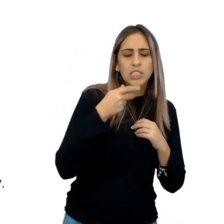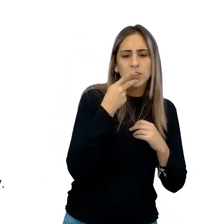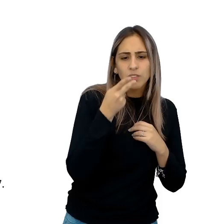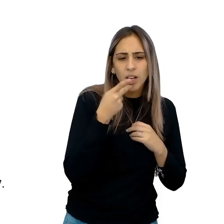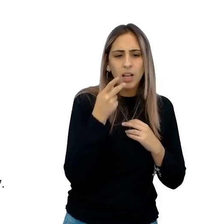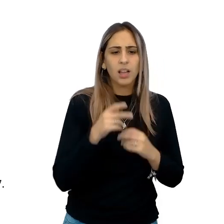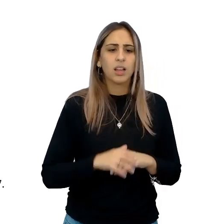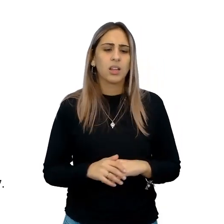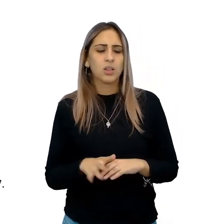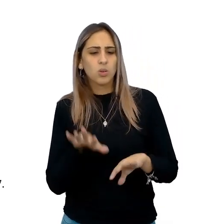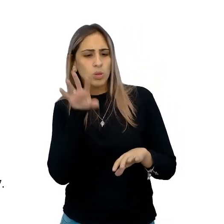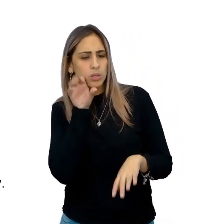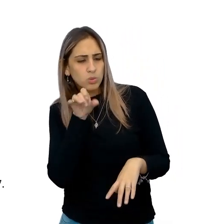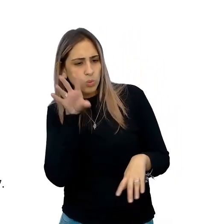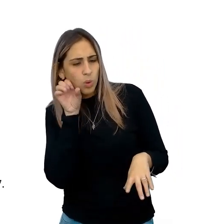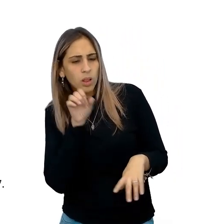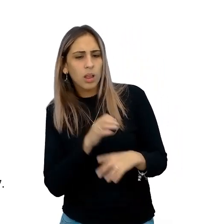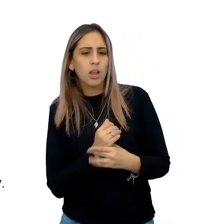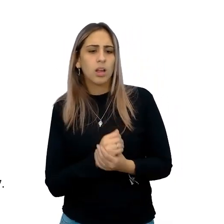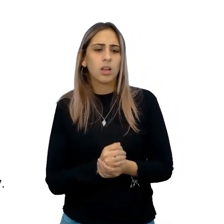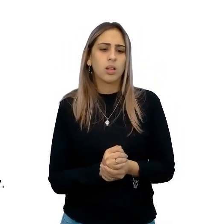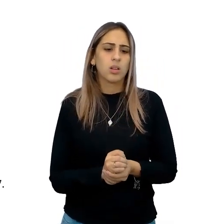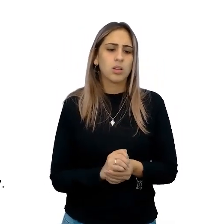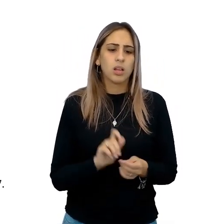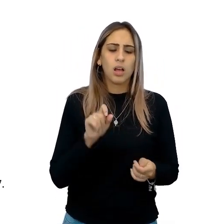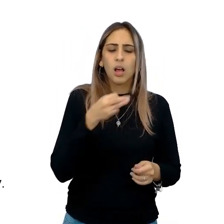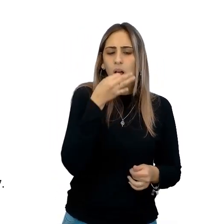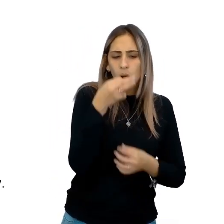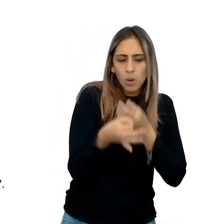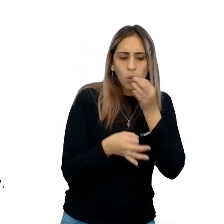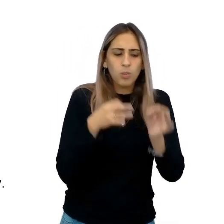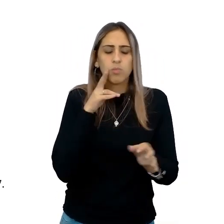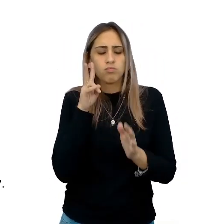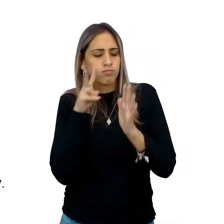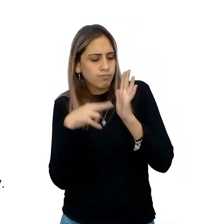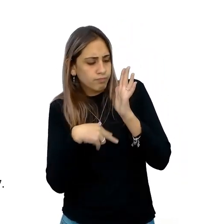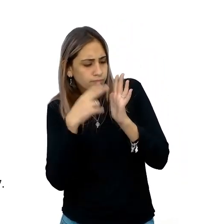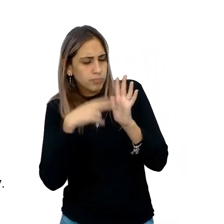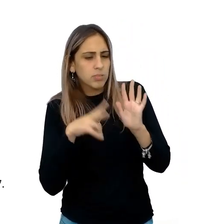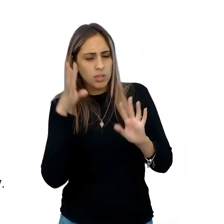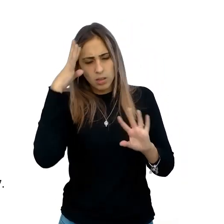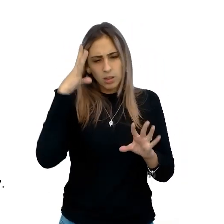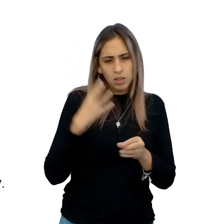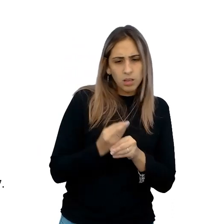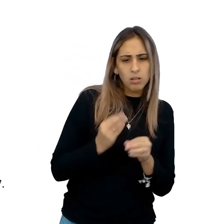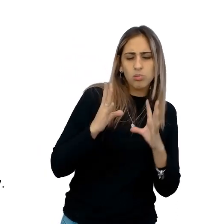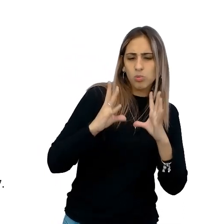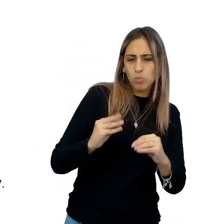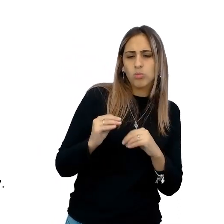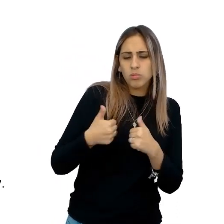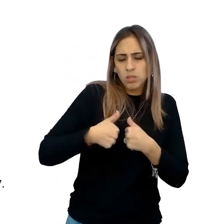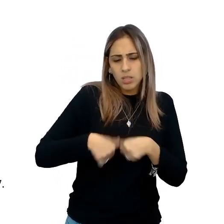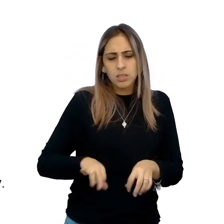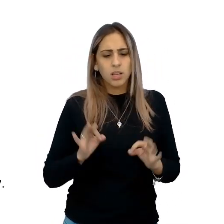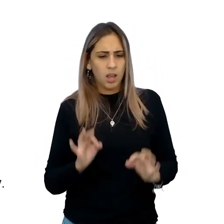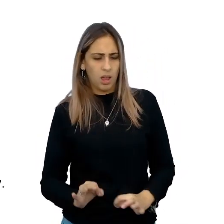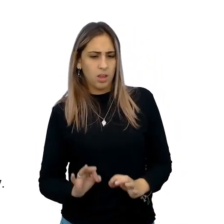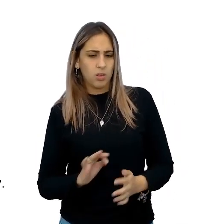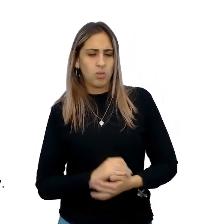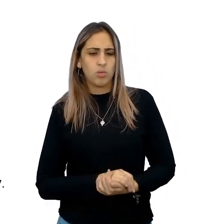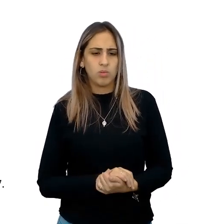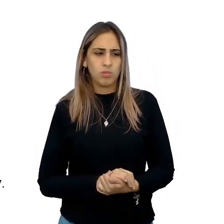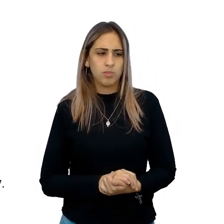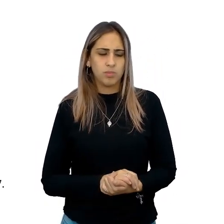falado, né, escutar os argumentos e validá-los, né, entender se aqueles argumentos